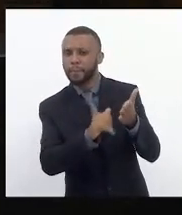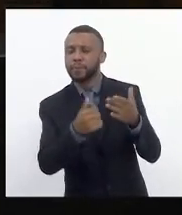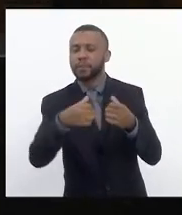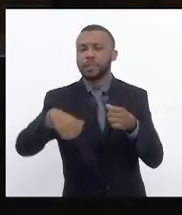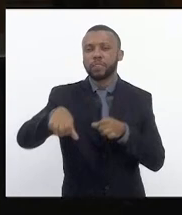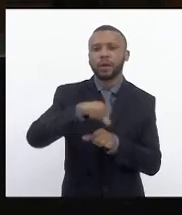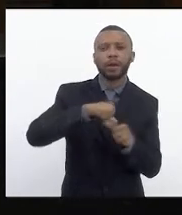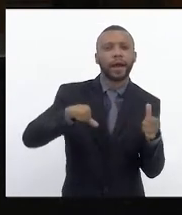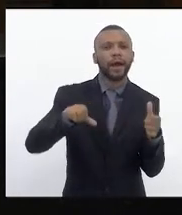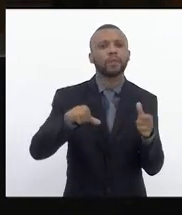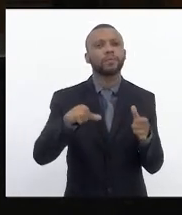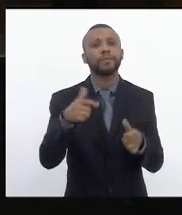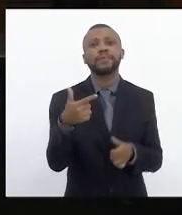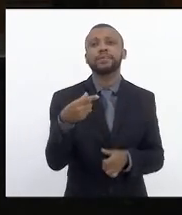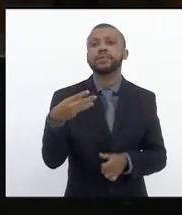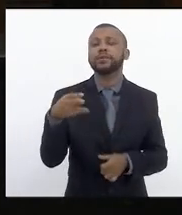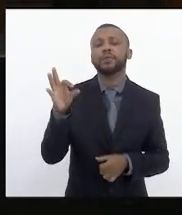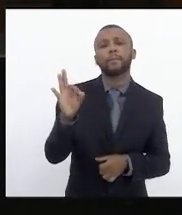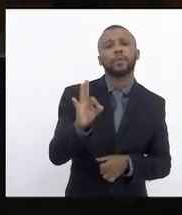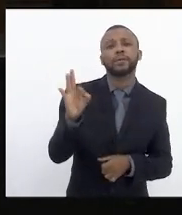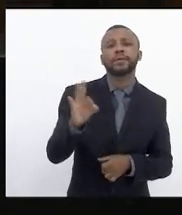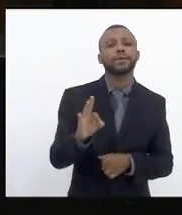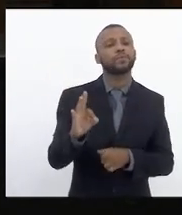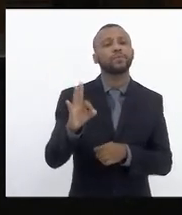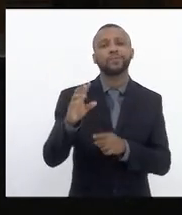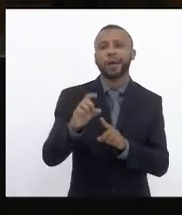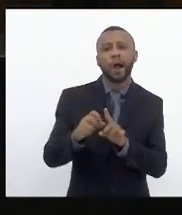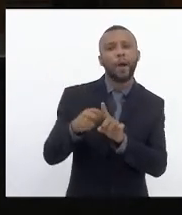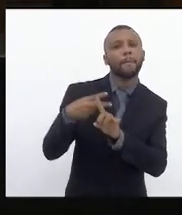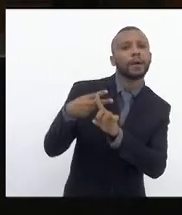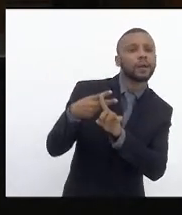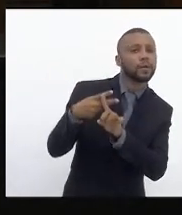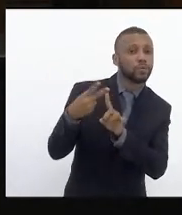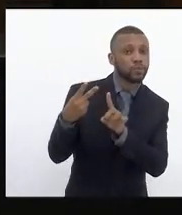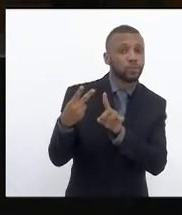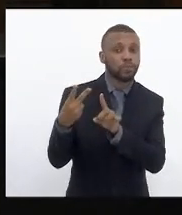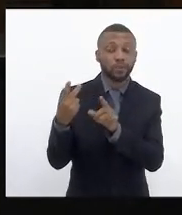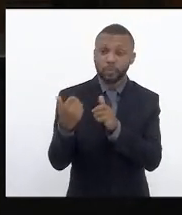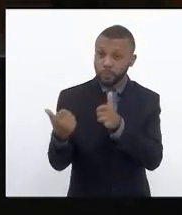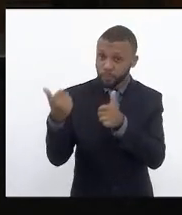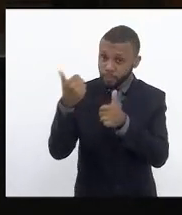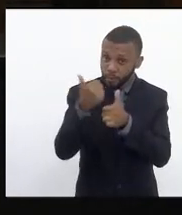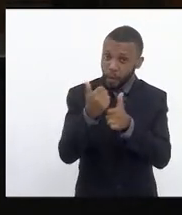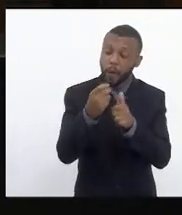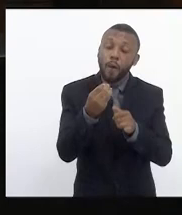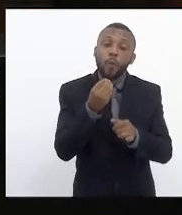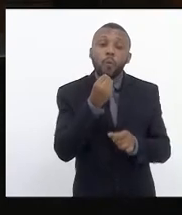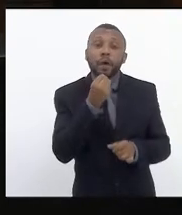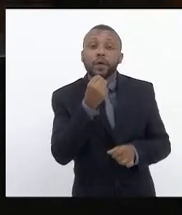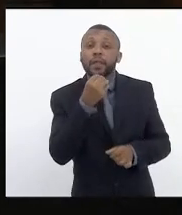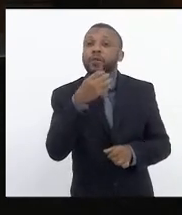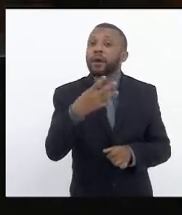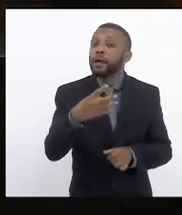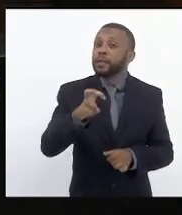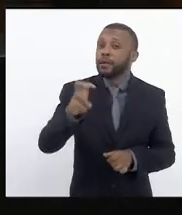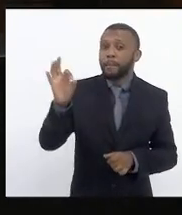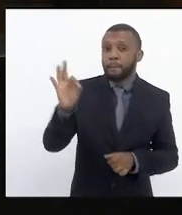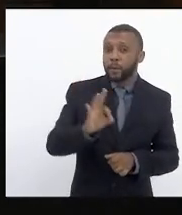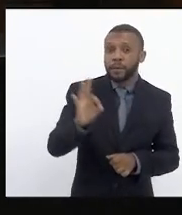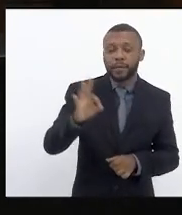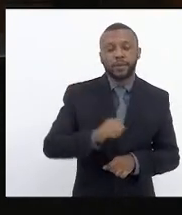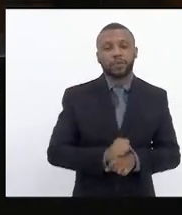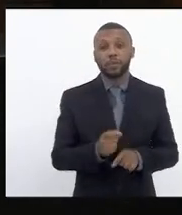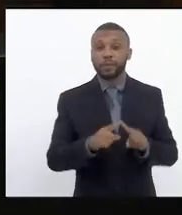trocados por 23 por cento de reajuste no lugar que deveria ser 45 porcento o servidor está